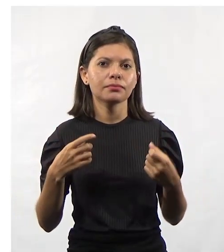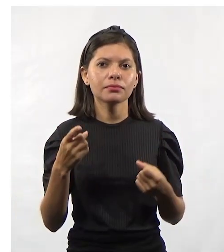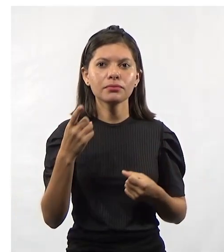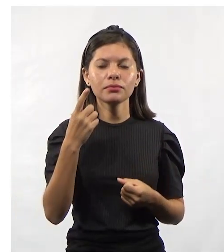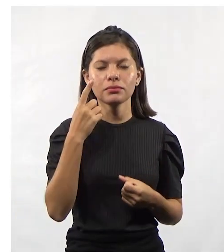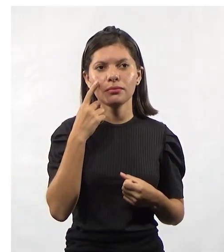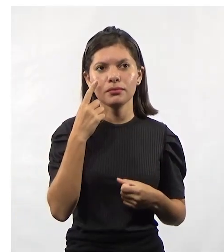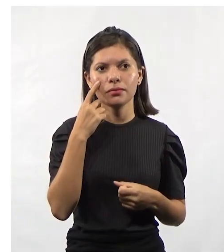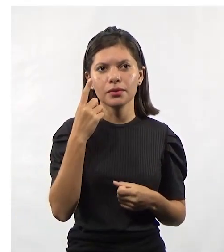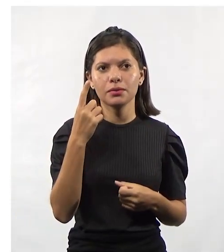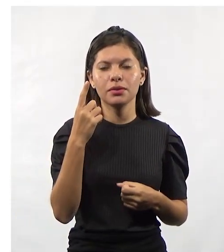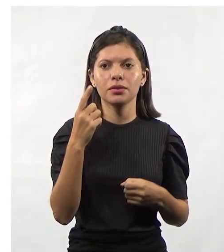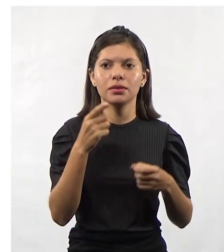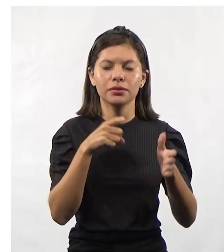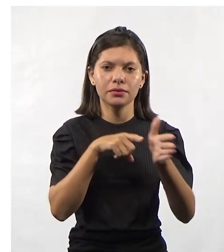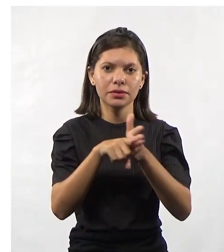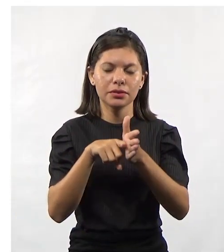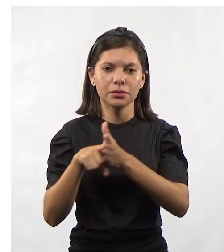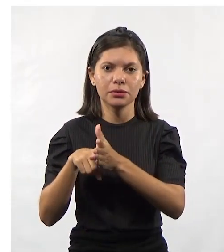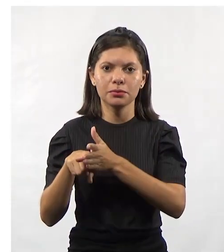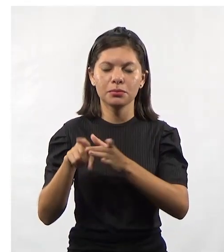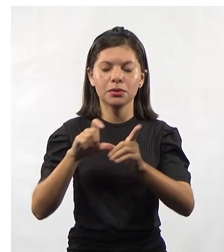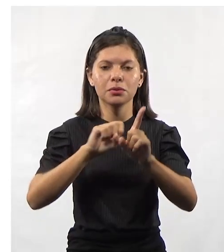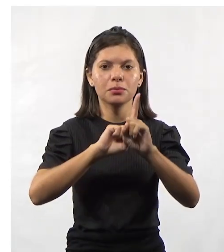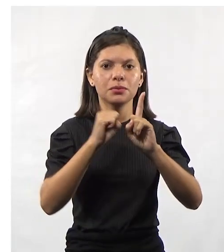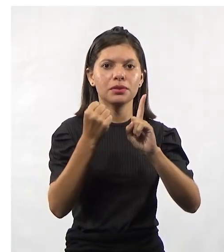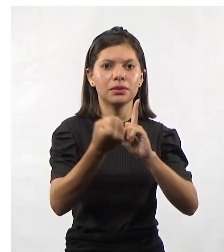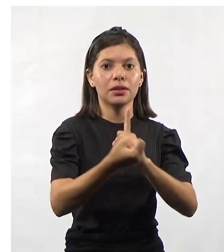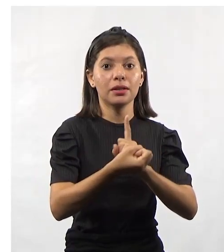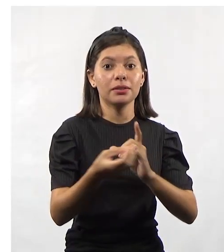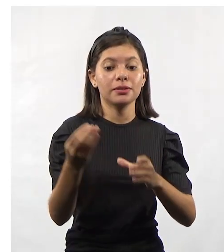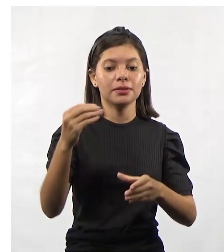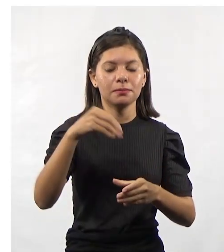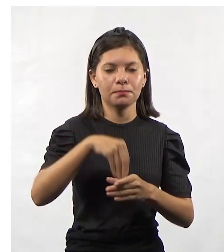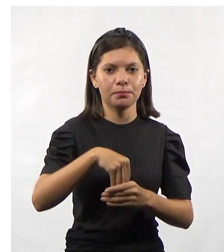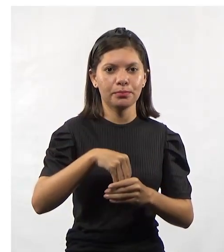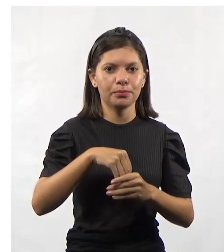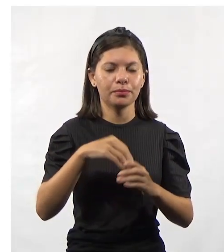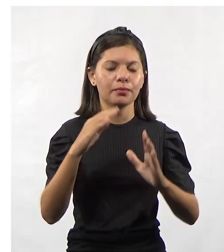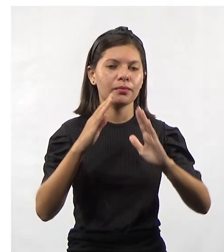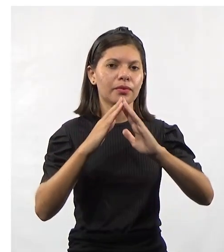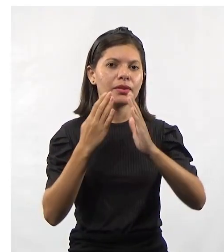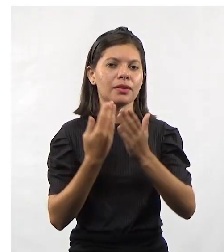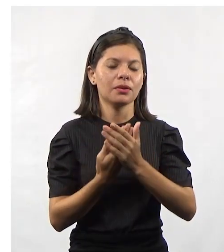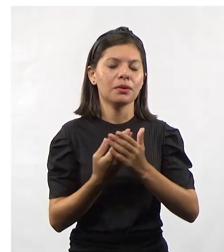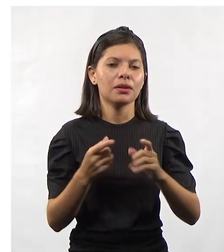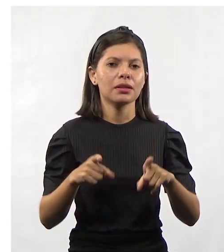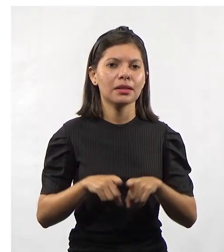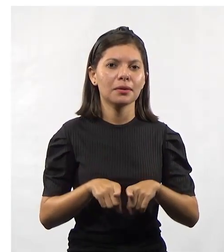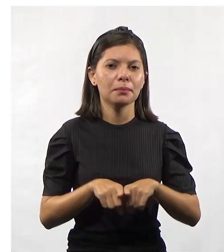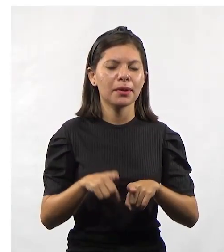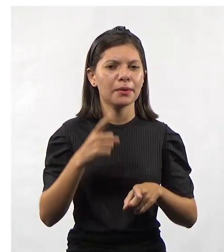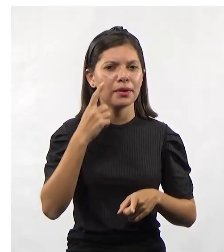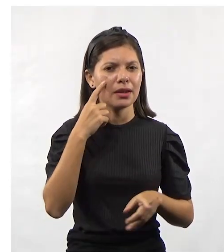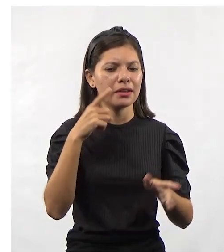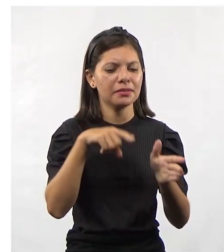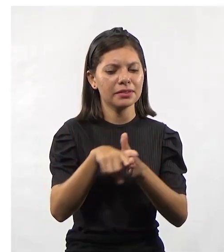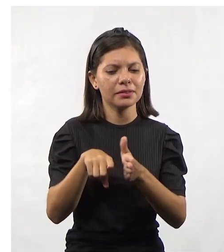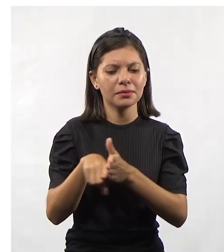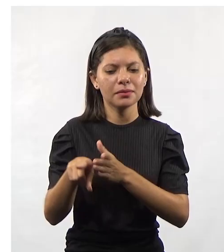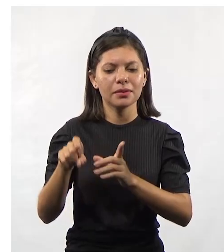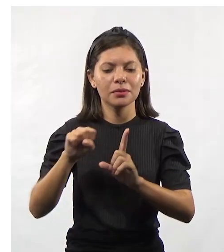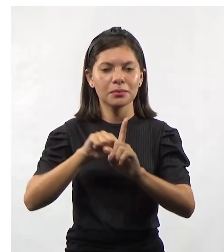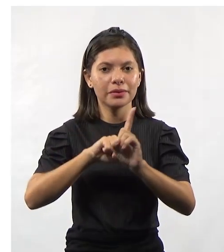do olhar investigativo para a comunidade interna, que seria a escola, a gente também tem que ter um